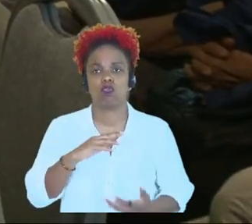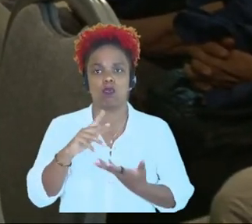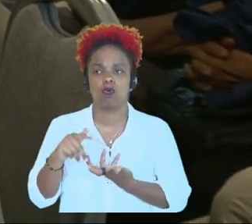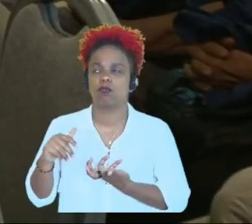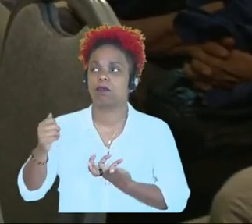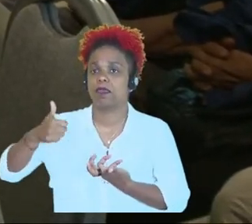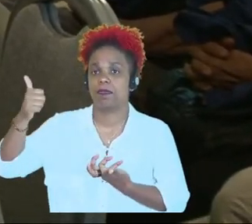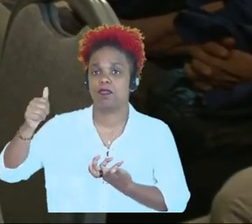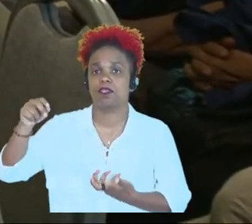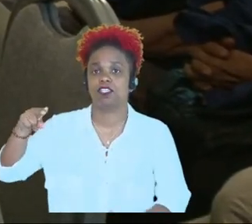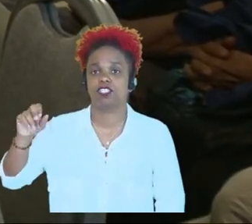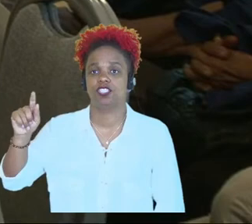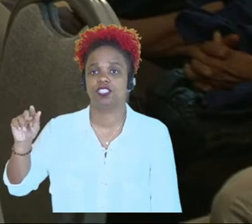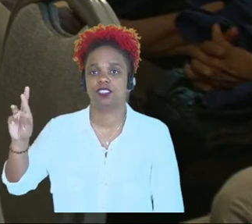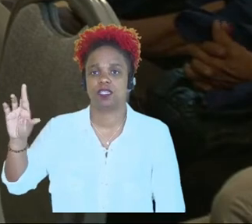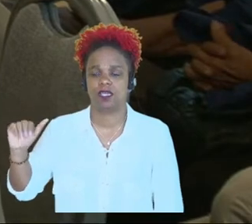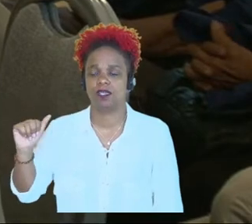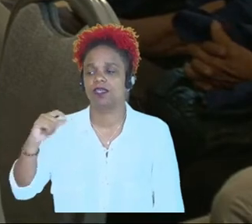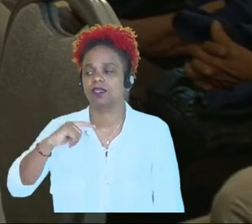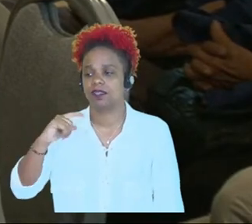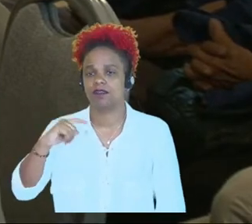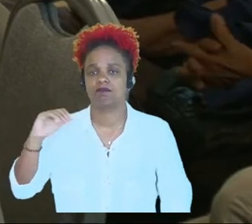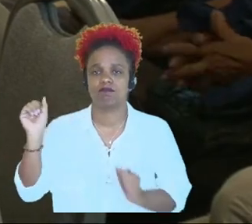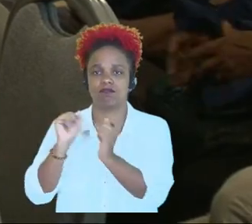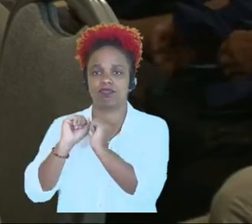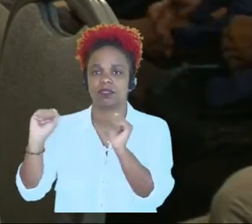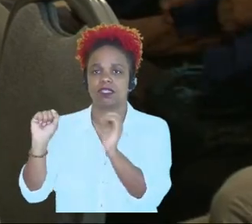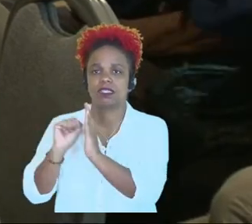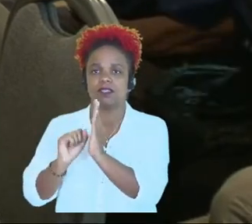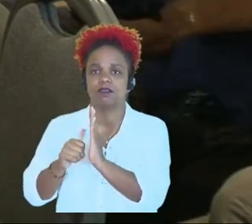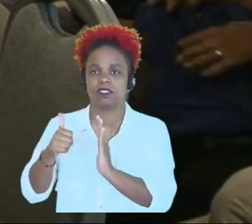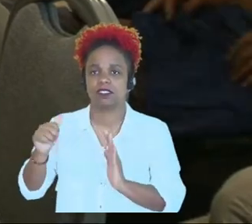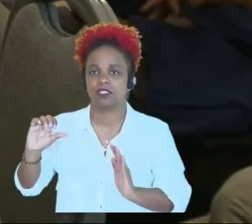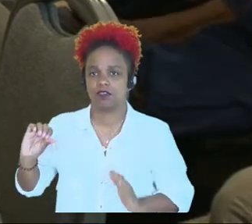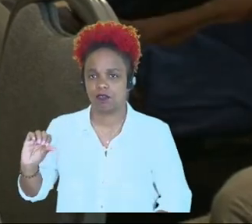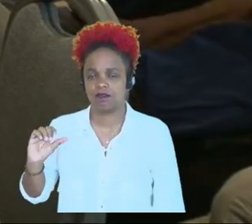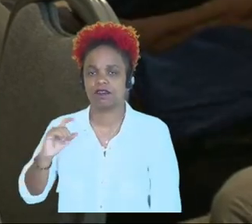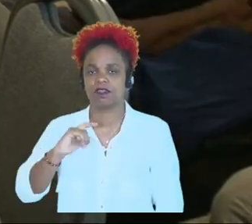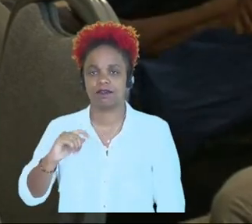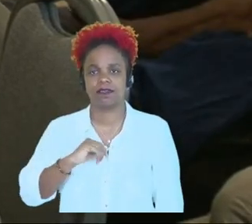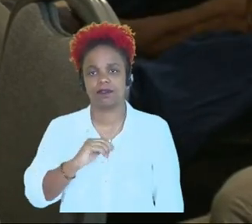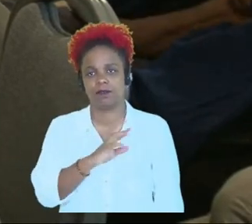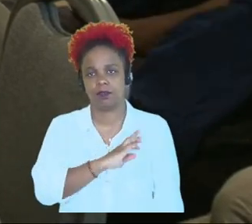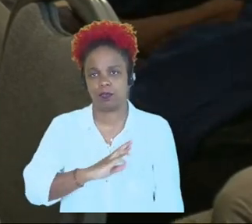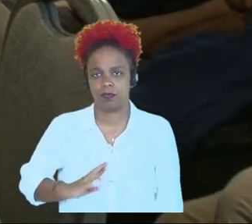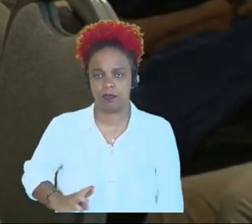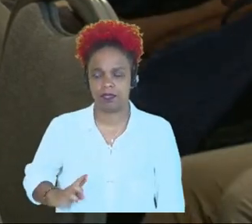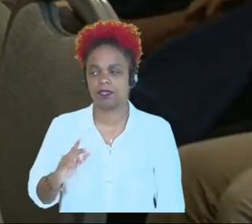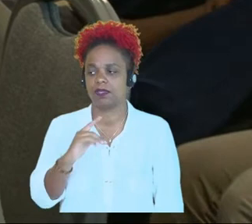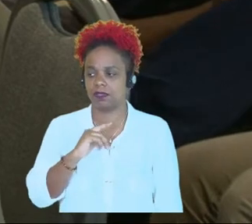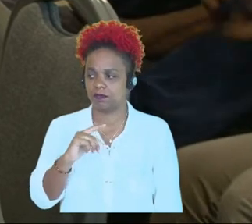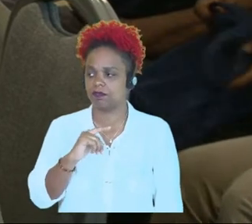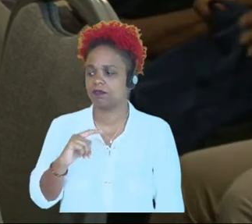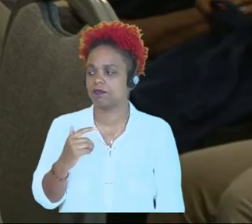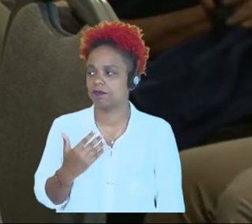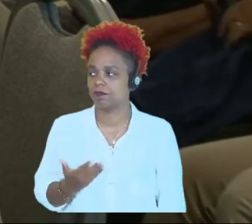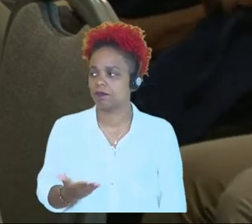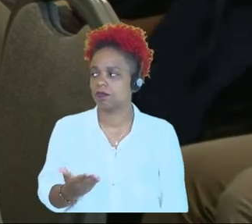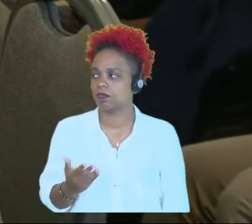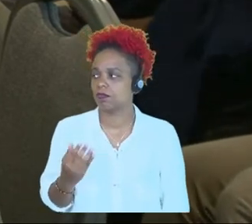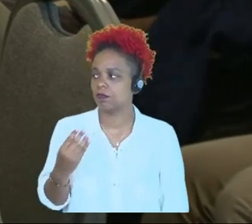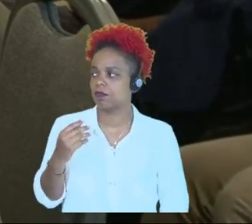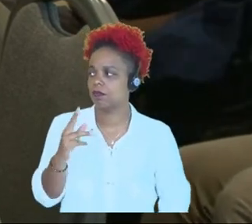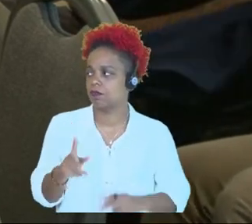seja, desde a abolição, no século XIX, e a República foi um pouco uma retaliação pela abolição, que